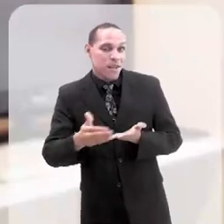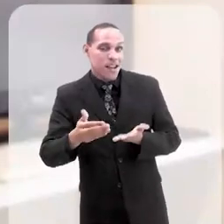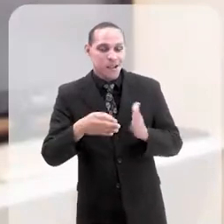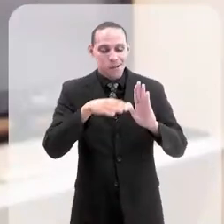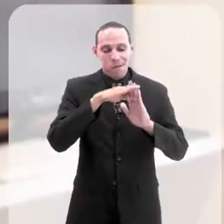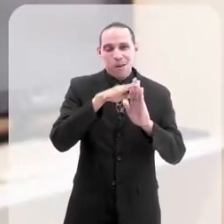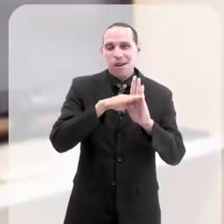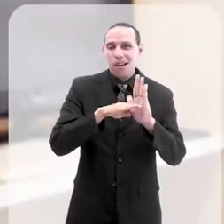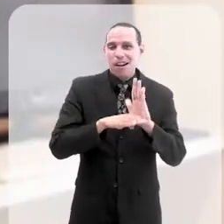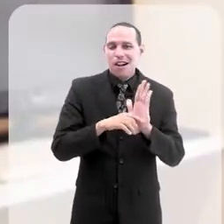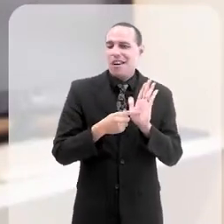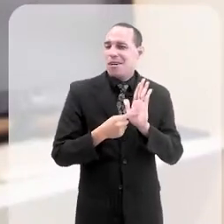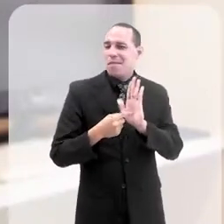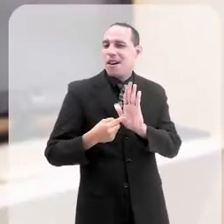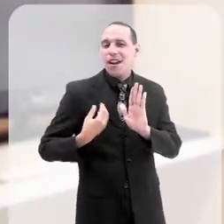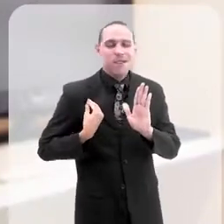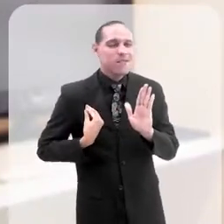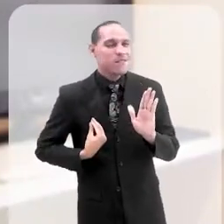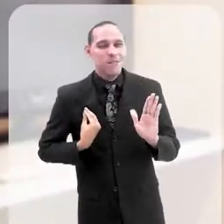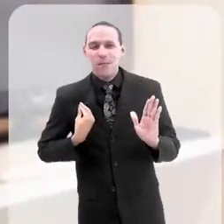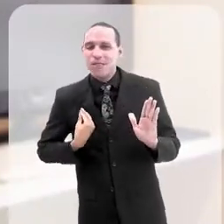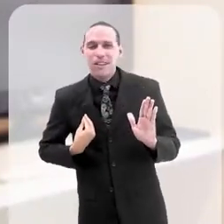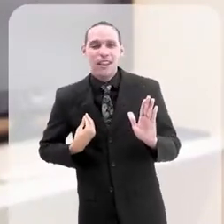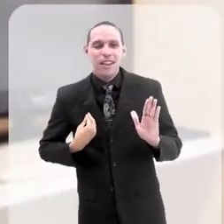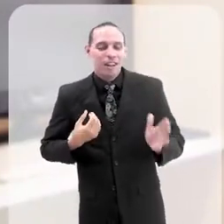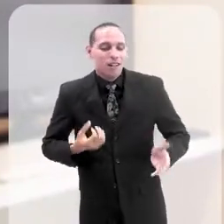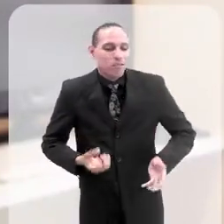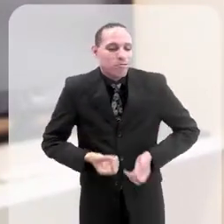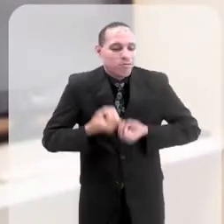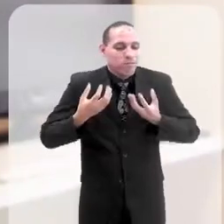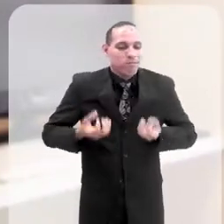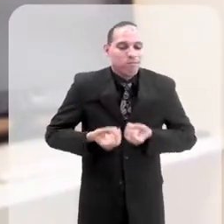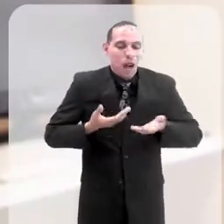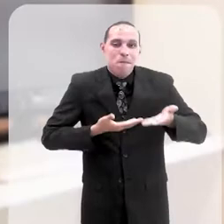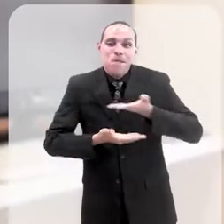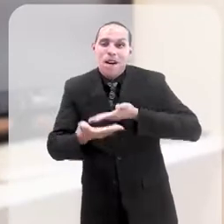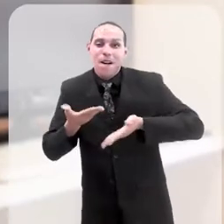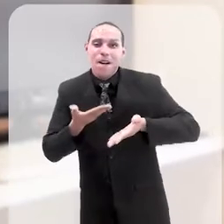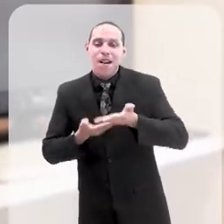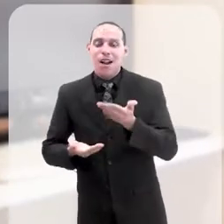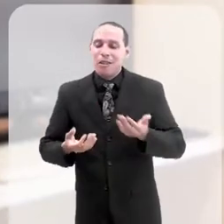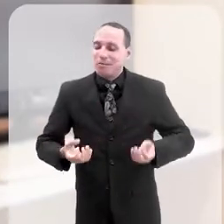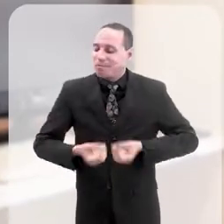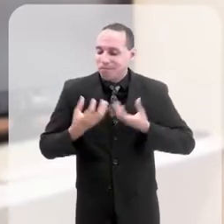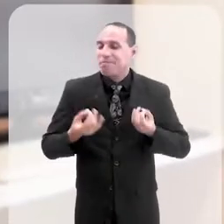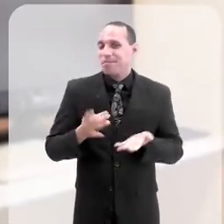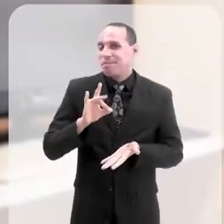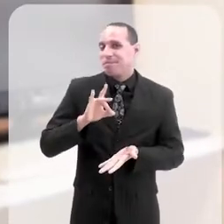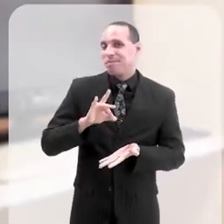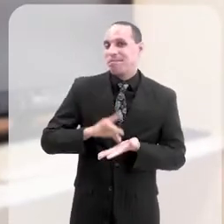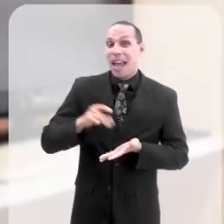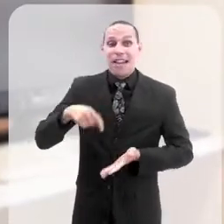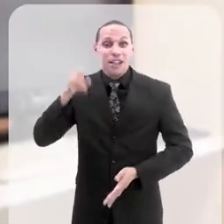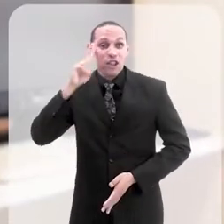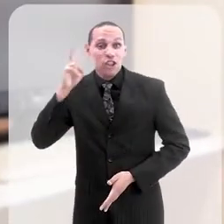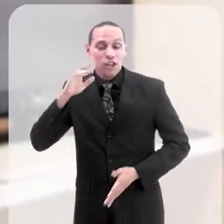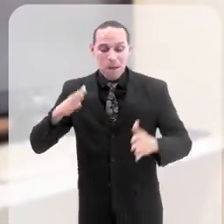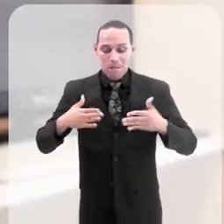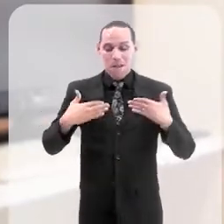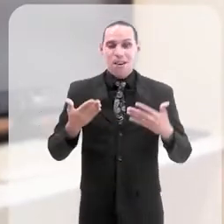No ar, o programa que revela vida, instiga a troca e é inspirador. Aqui as histórias vão